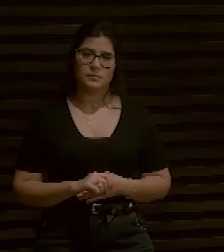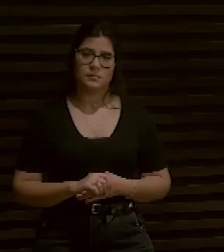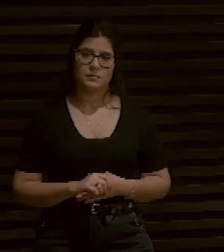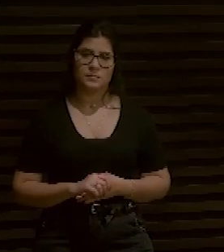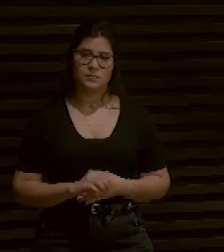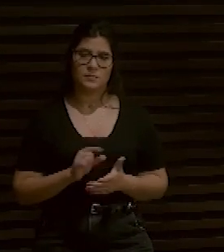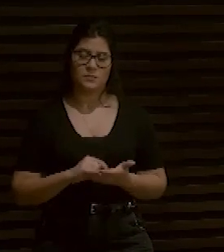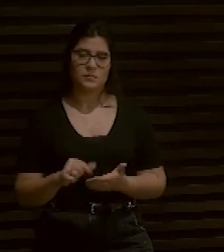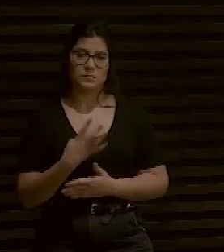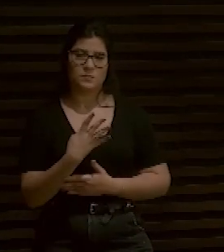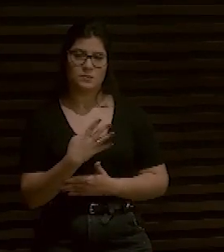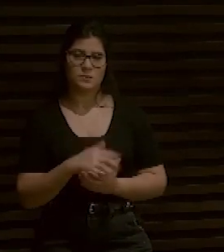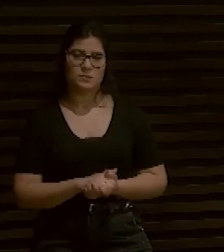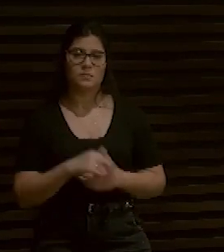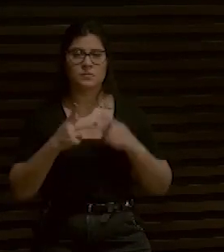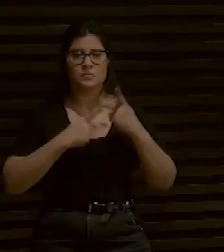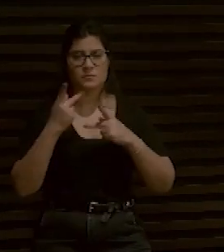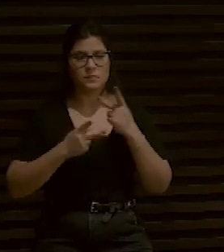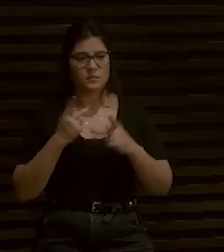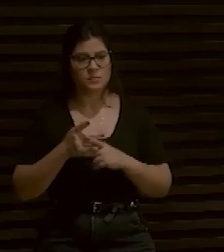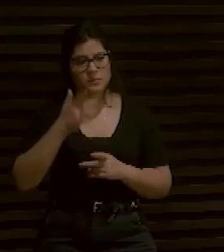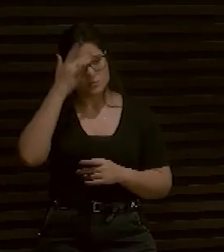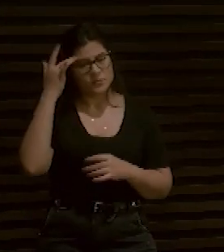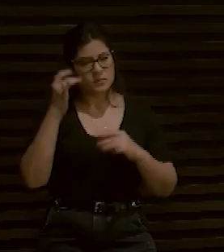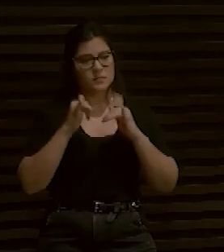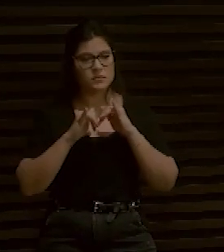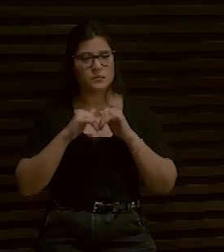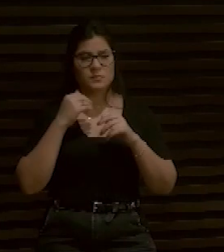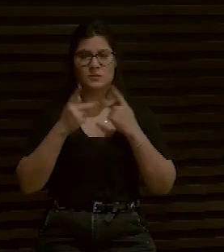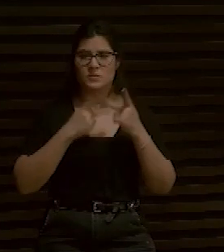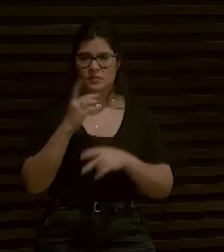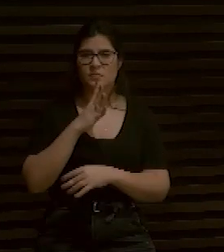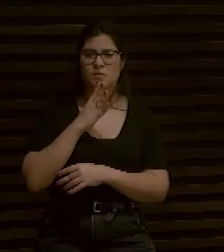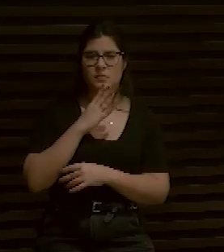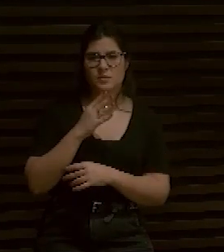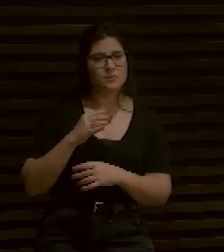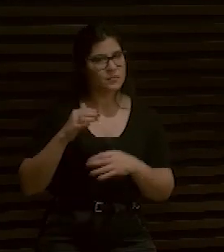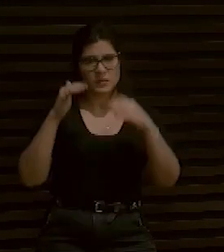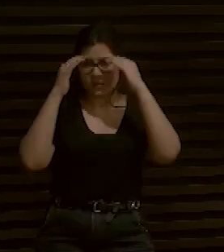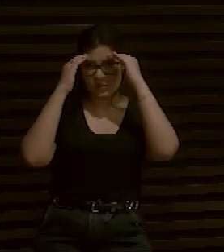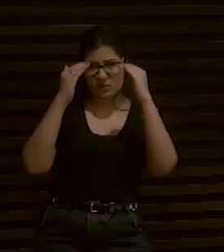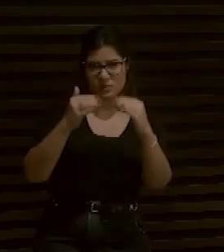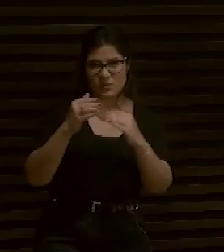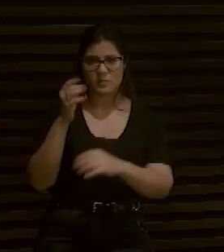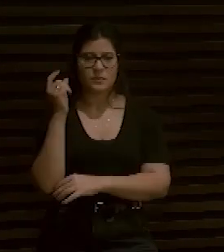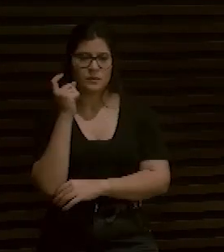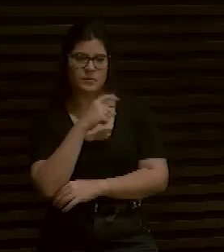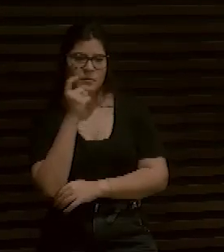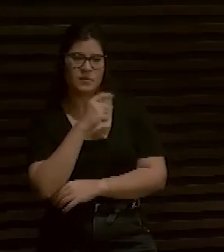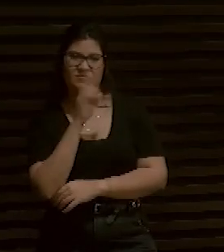Versículo 4. Diz assim, aquele que diz eu o conheço e não guarda os seus mandamentos, é